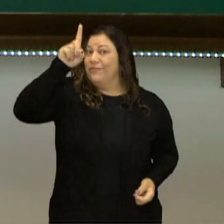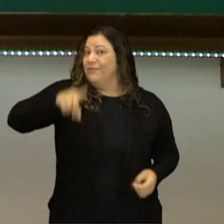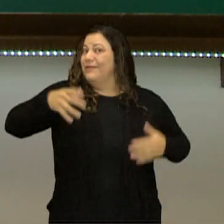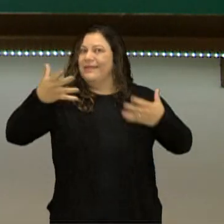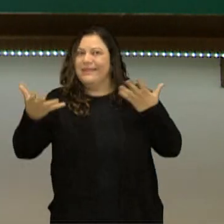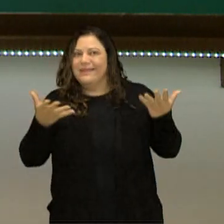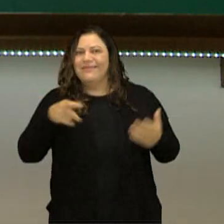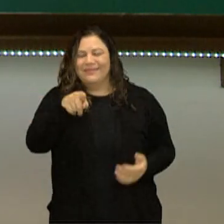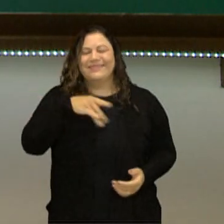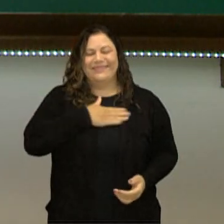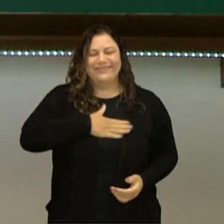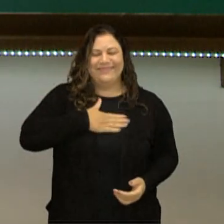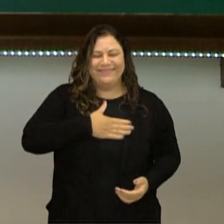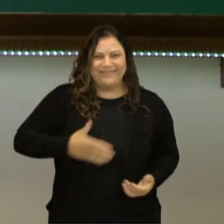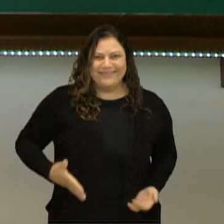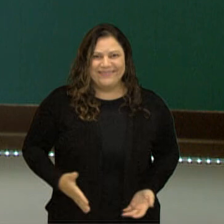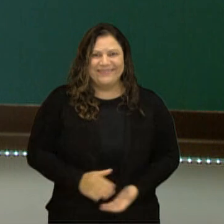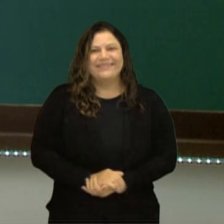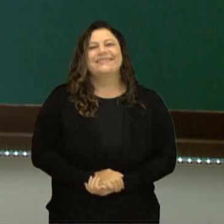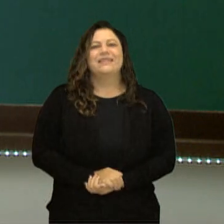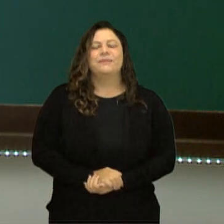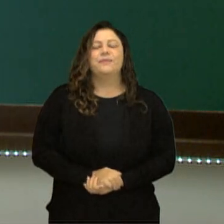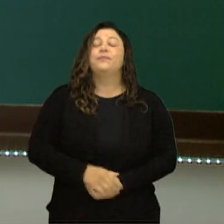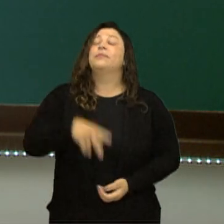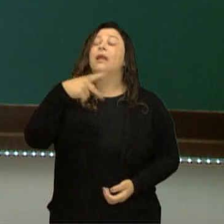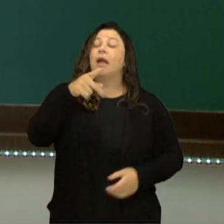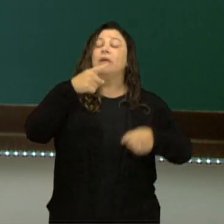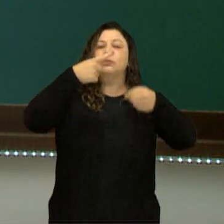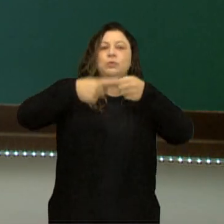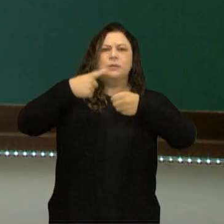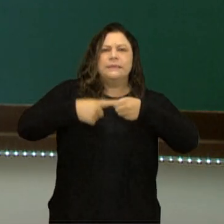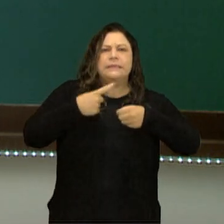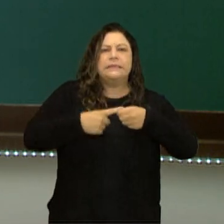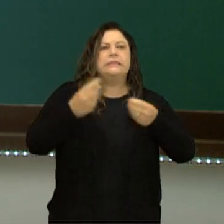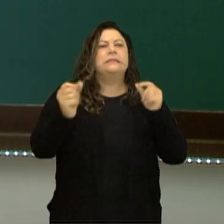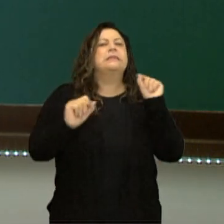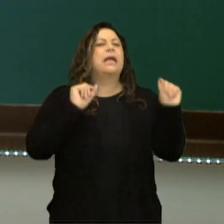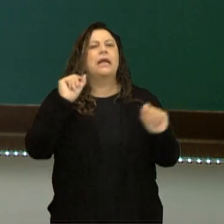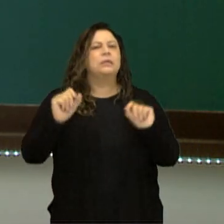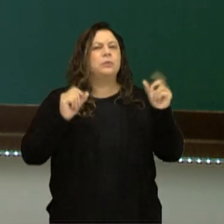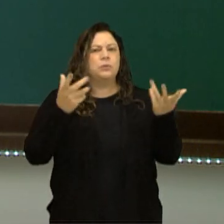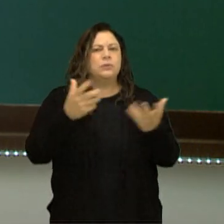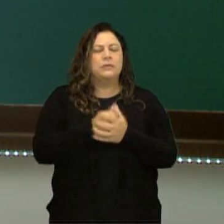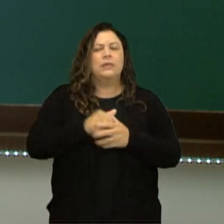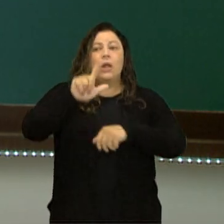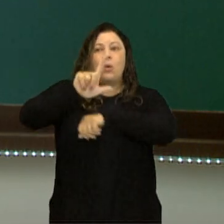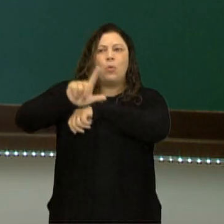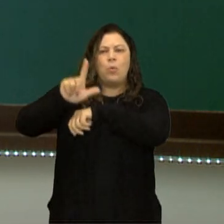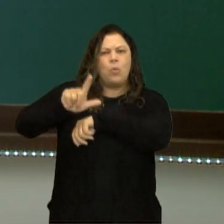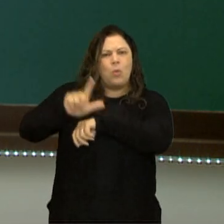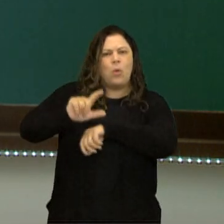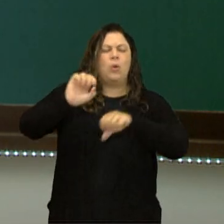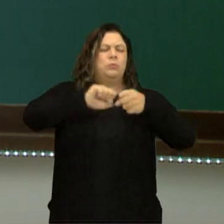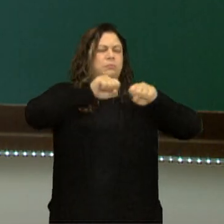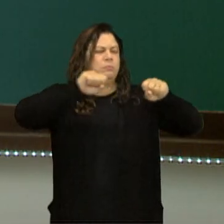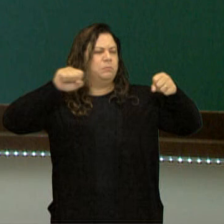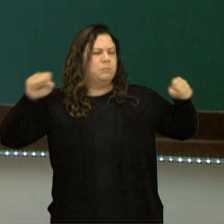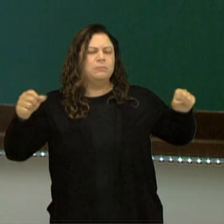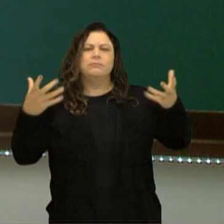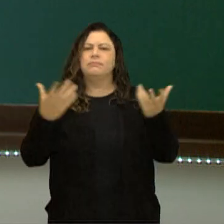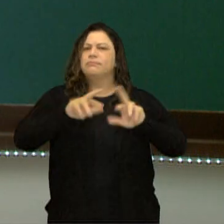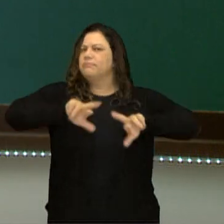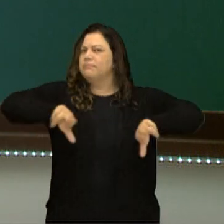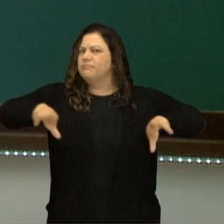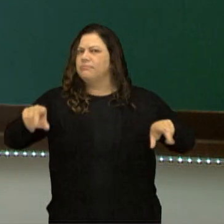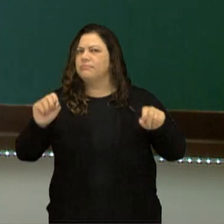nesses lugares? Na sua cidade, você tem grandes redes de lojas? Lojas grandes de departamento? Ou a